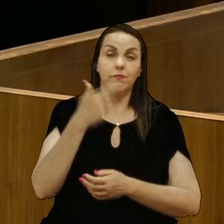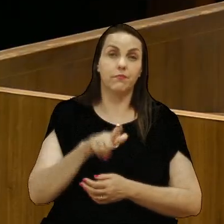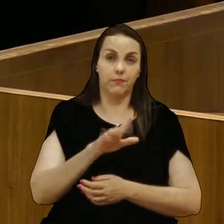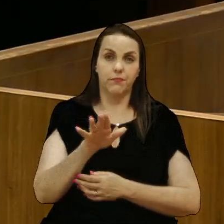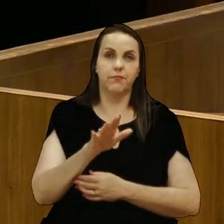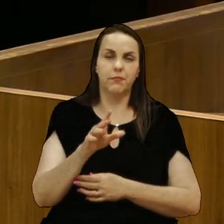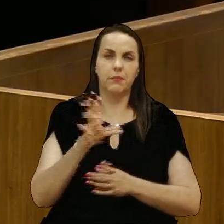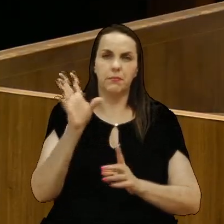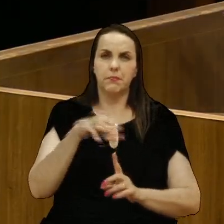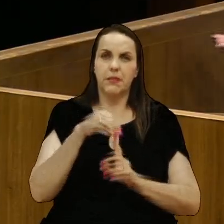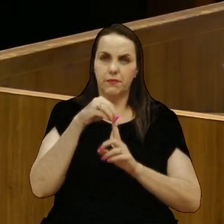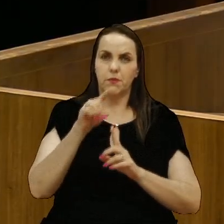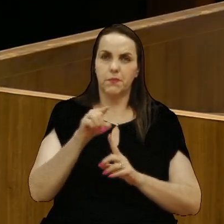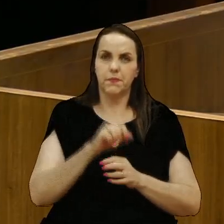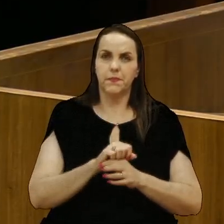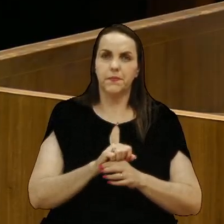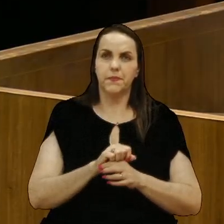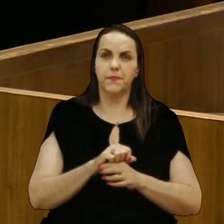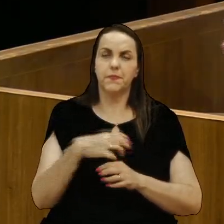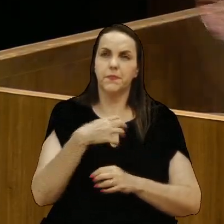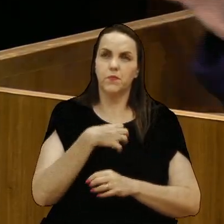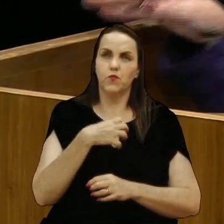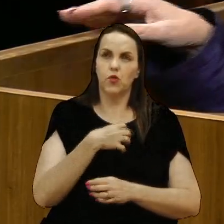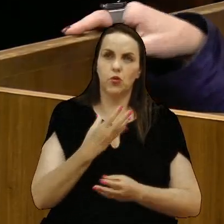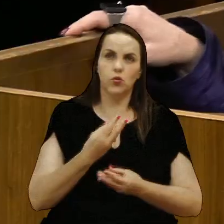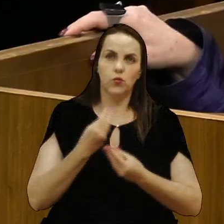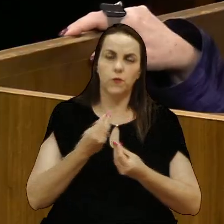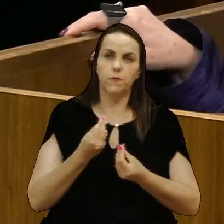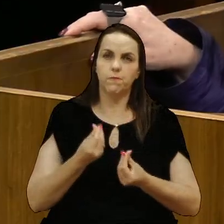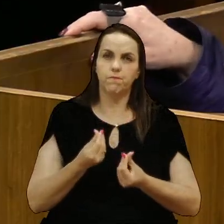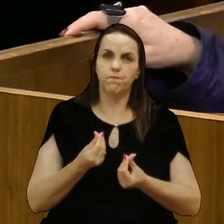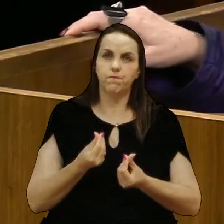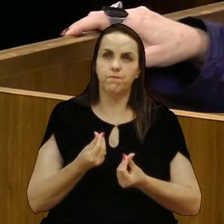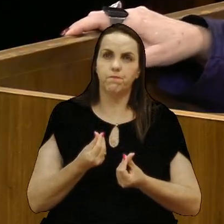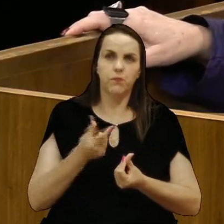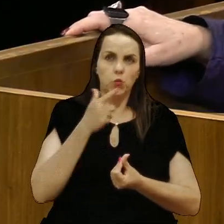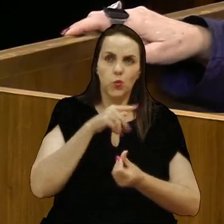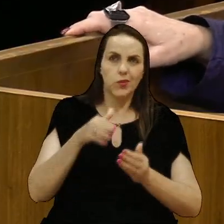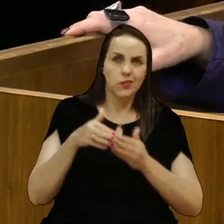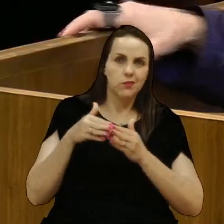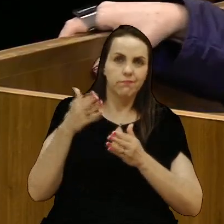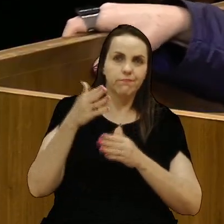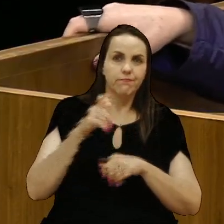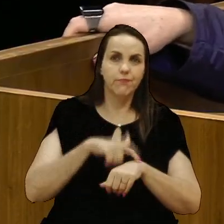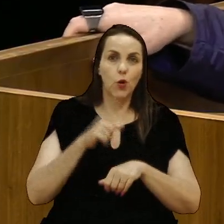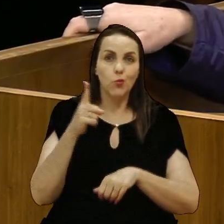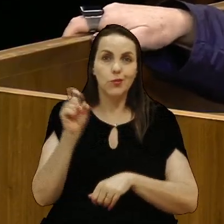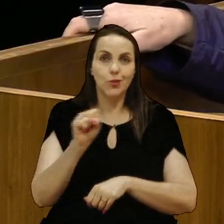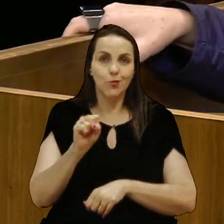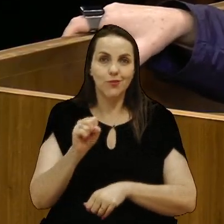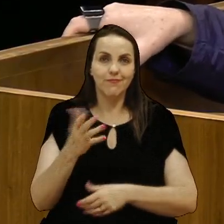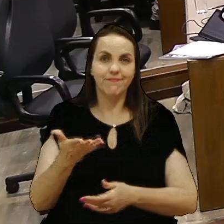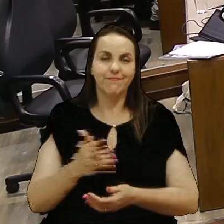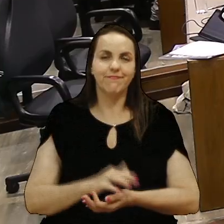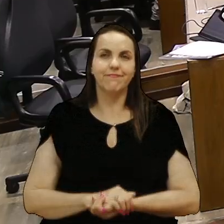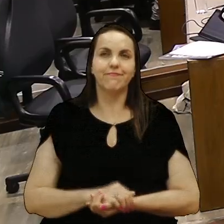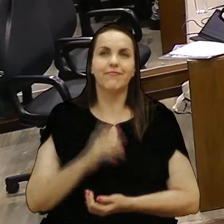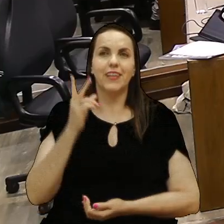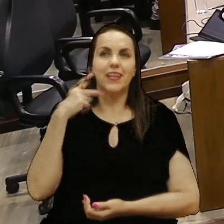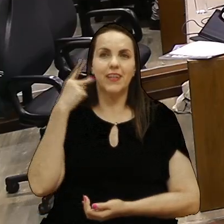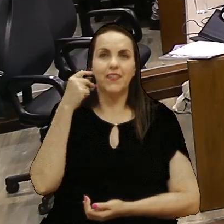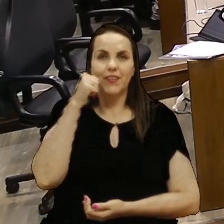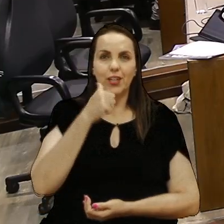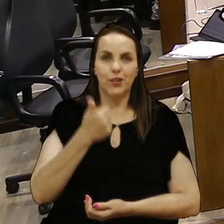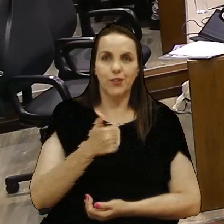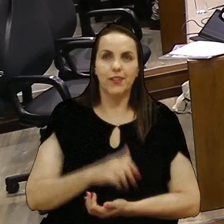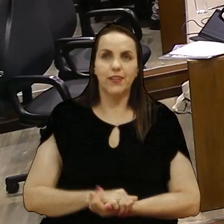de preferência, de forma... Não sei se eu consigo lhe dar uma parte. Um segundo. Vereadora,